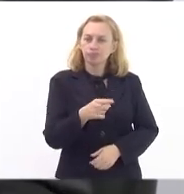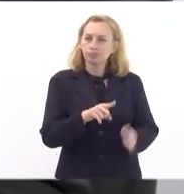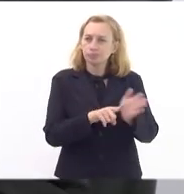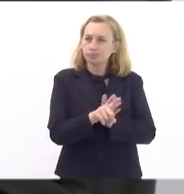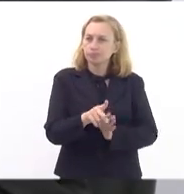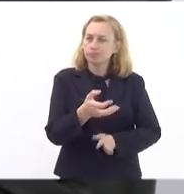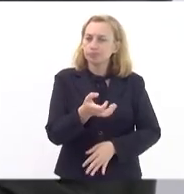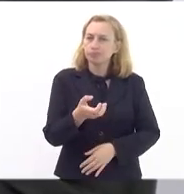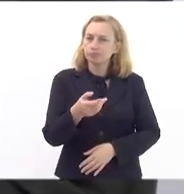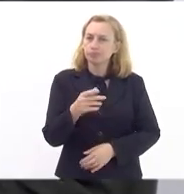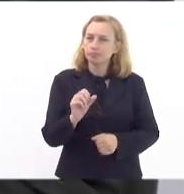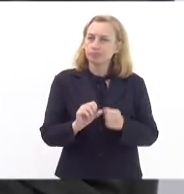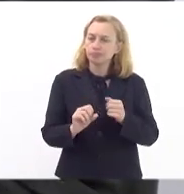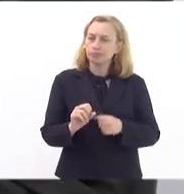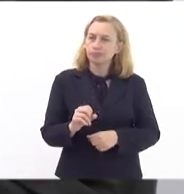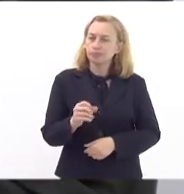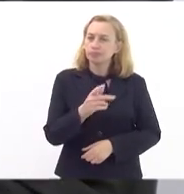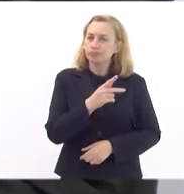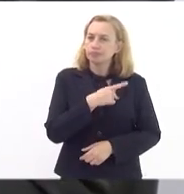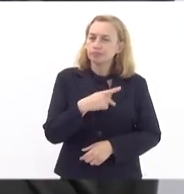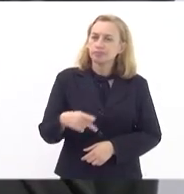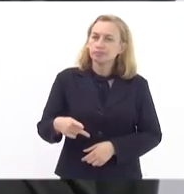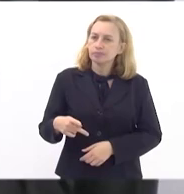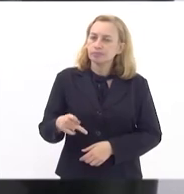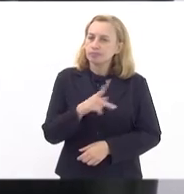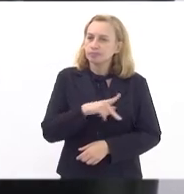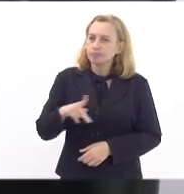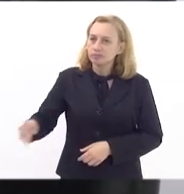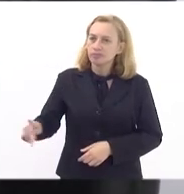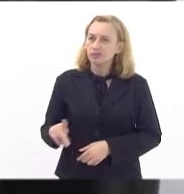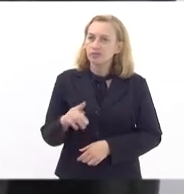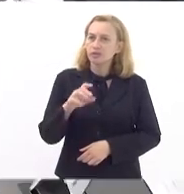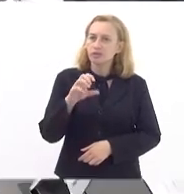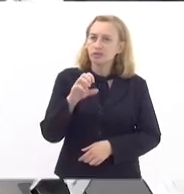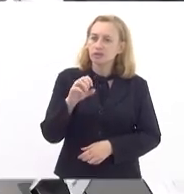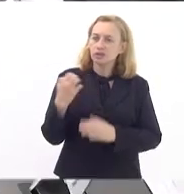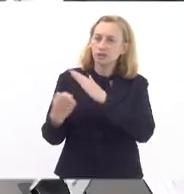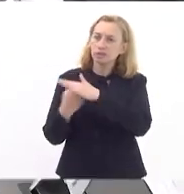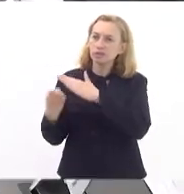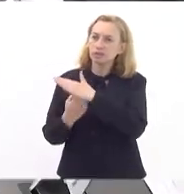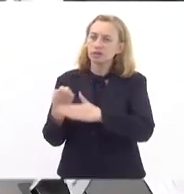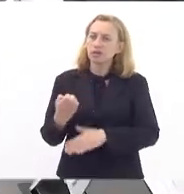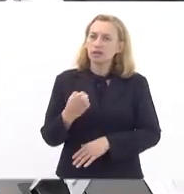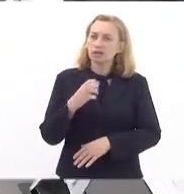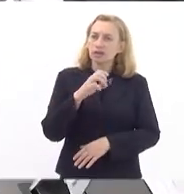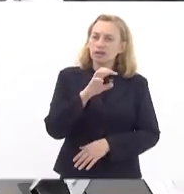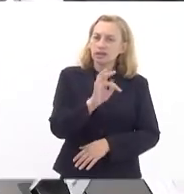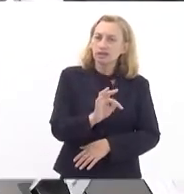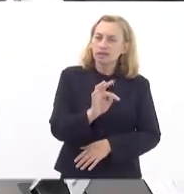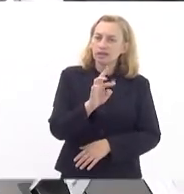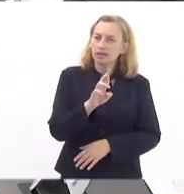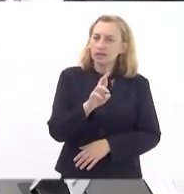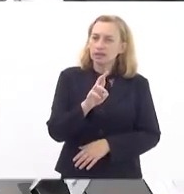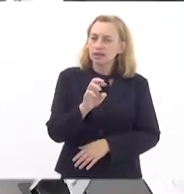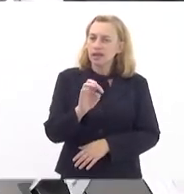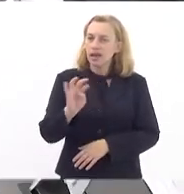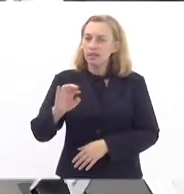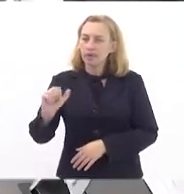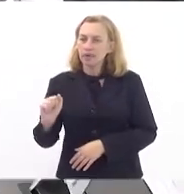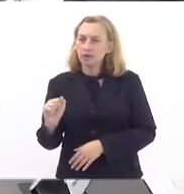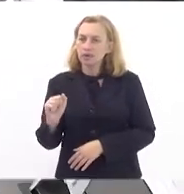outra pergunta que eu queria fazer ao presidente da SuperVia aln a ferramento dos cabos desse caso de